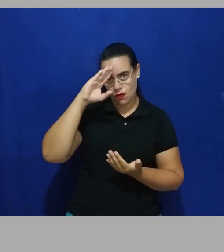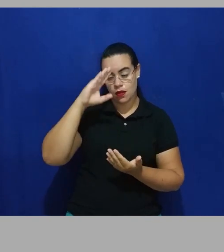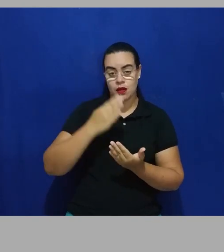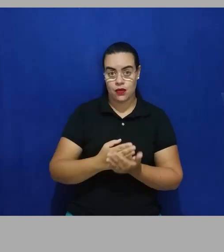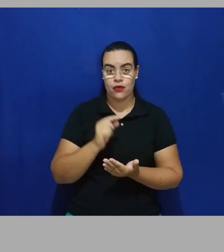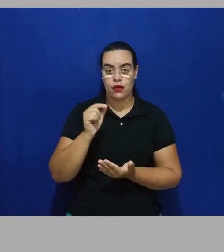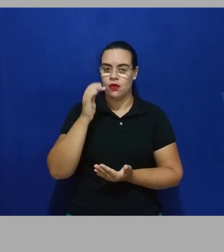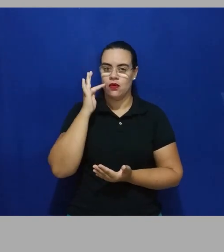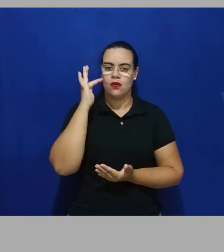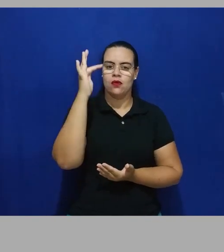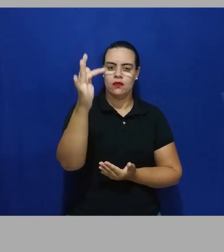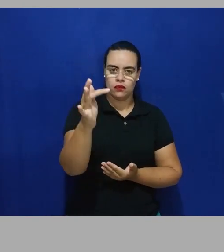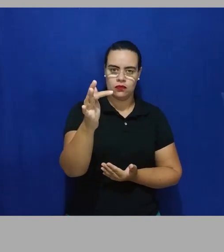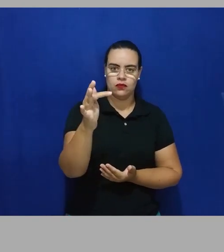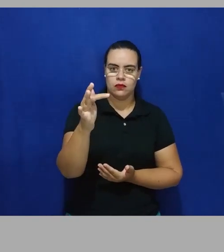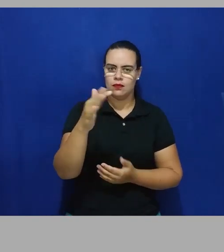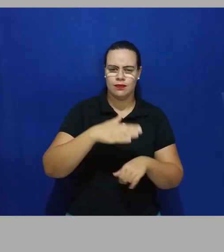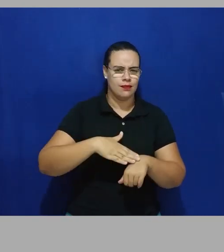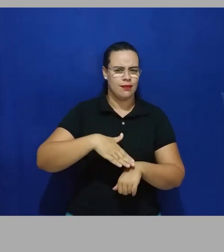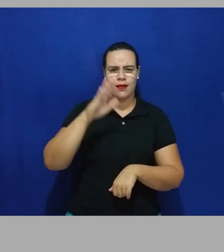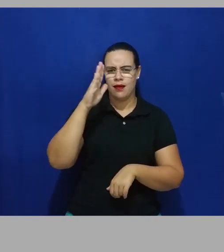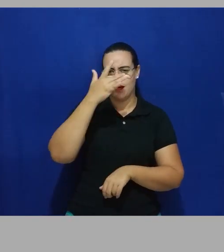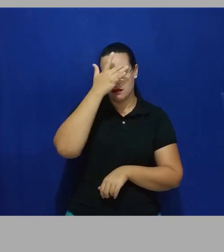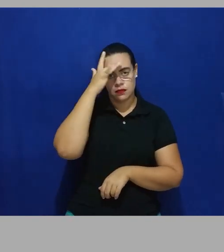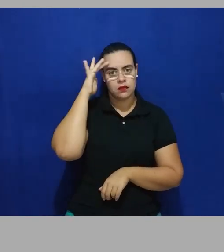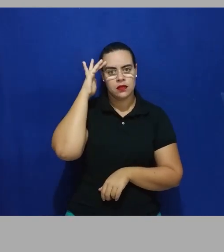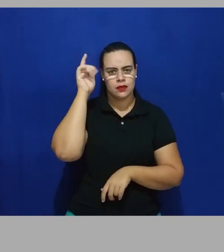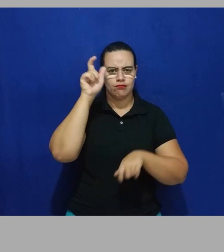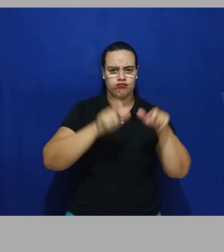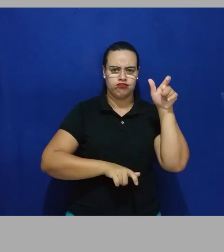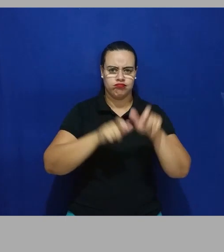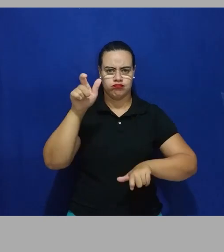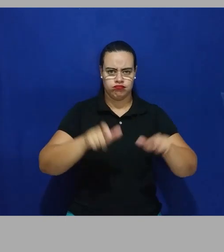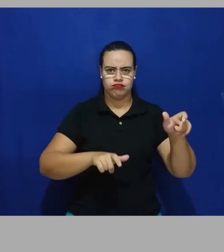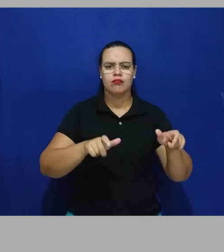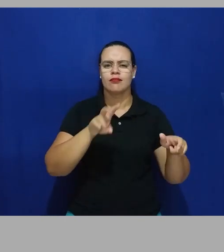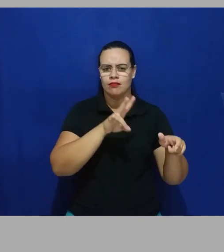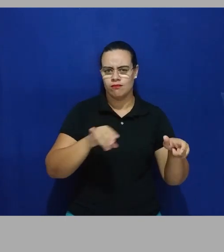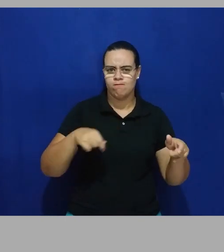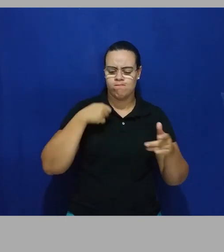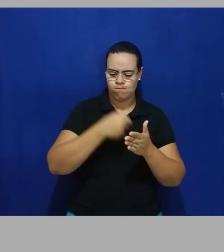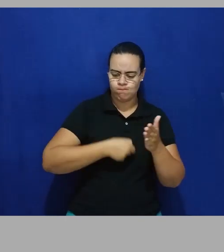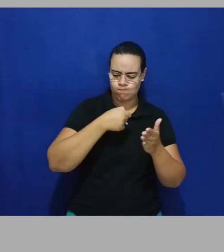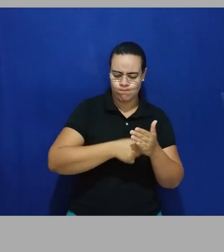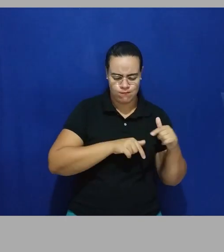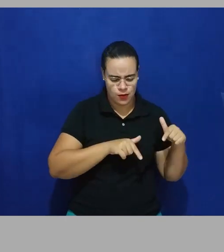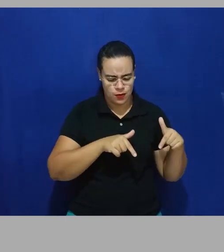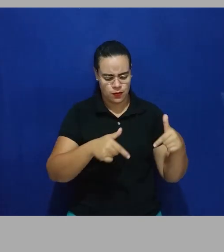importante. Portanto, acredito eu que nos futuros que virão, mais pessoas